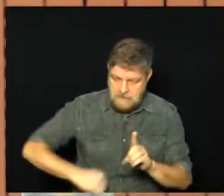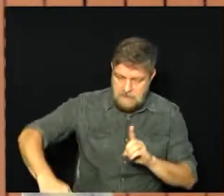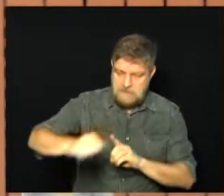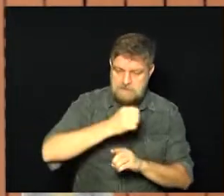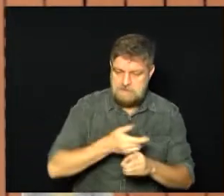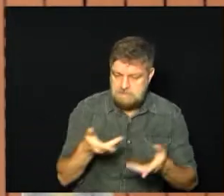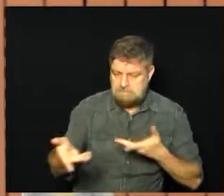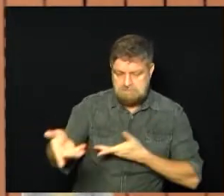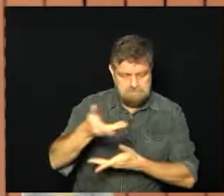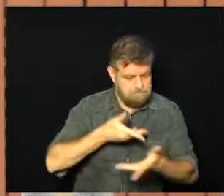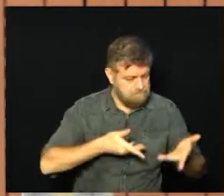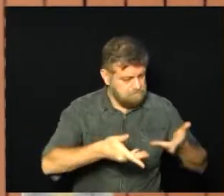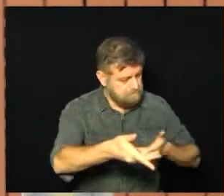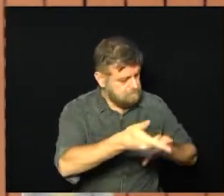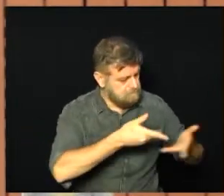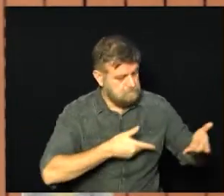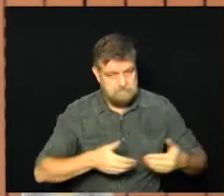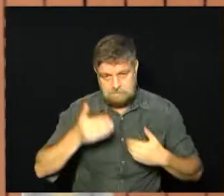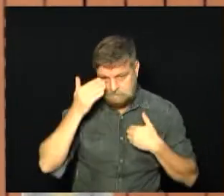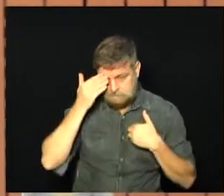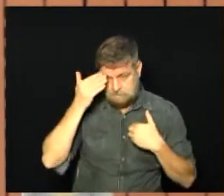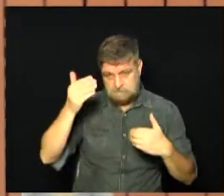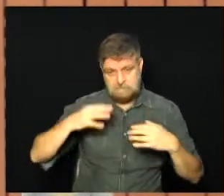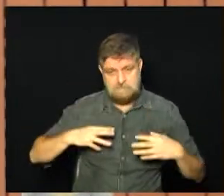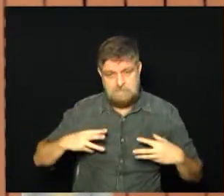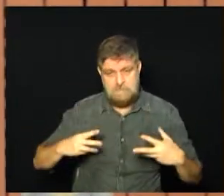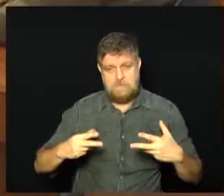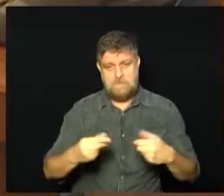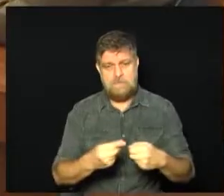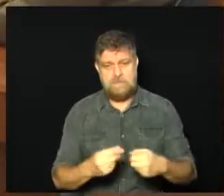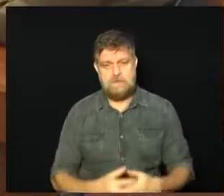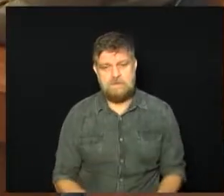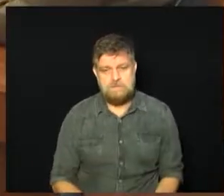discussão. Muito obrigada a todos.